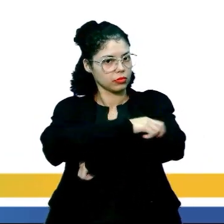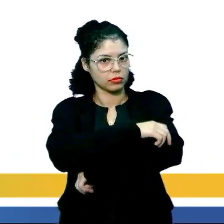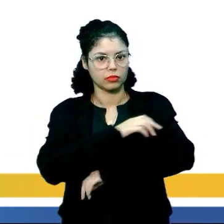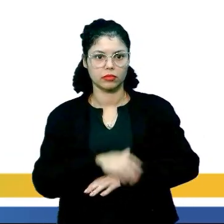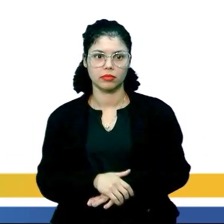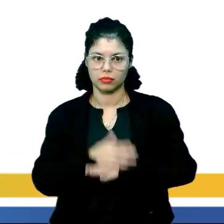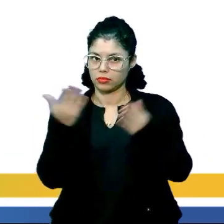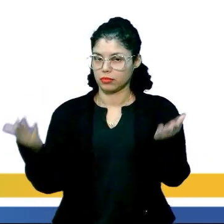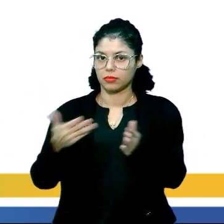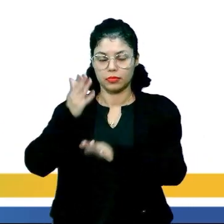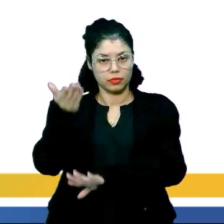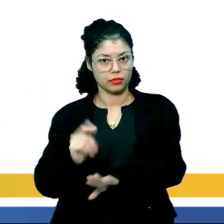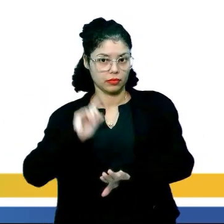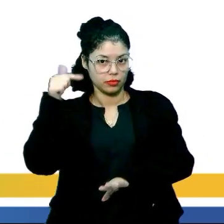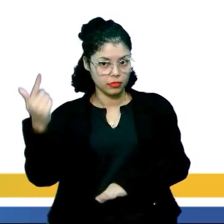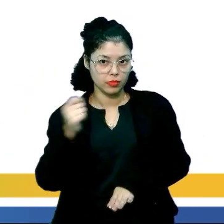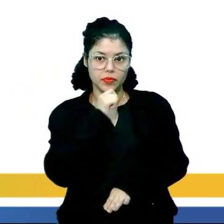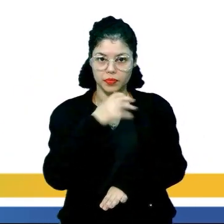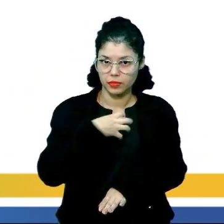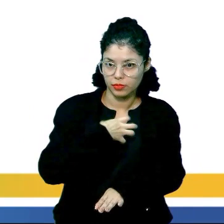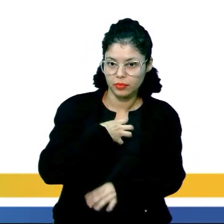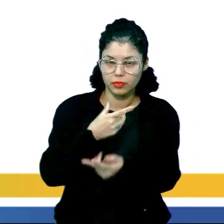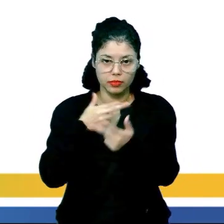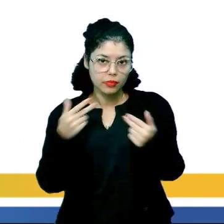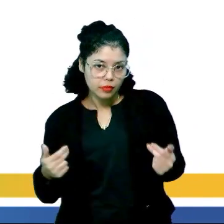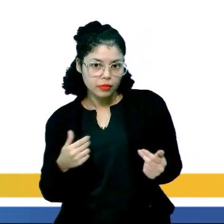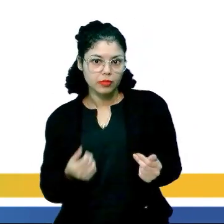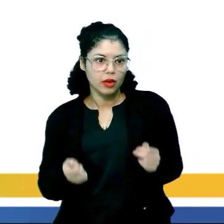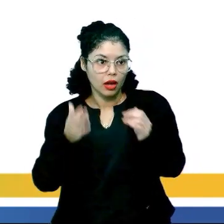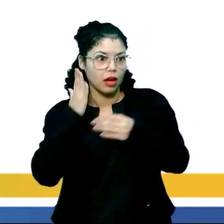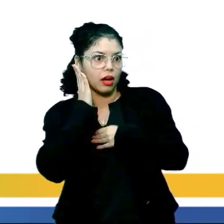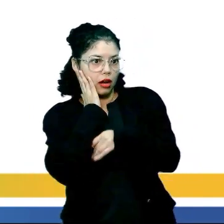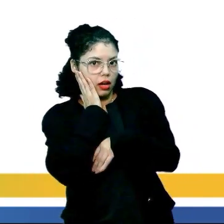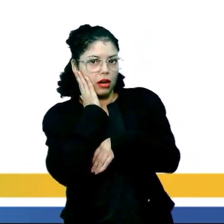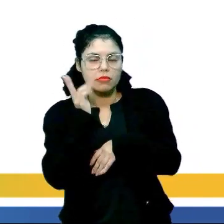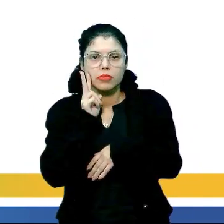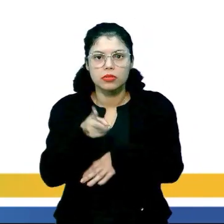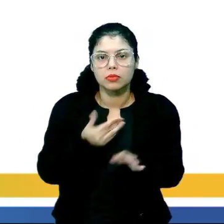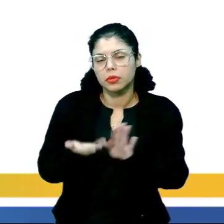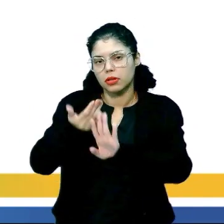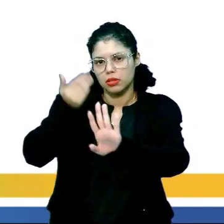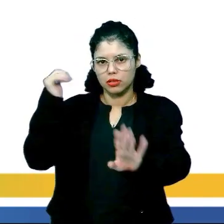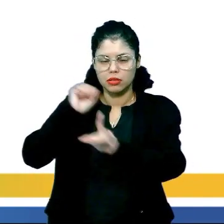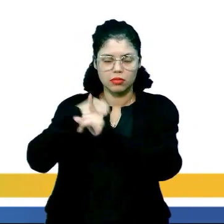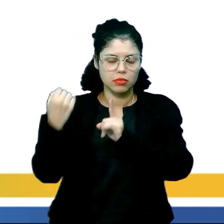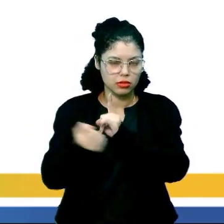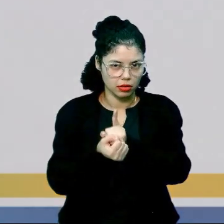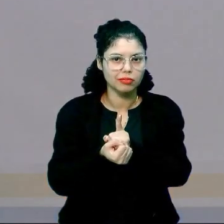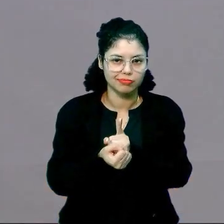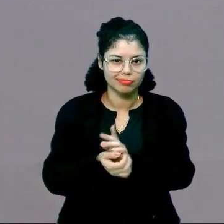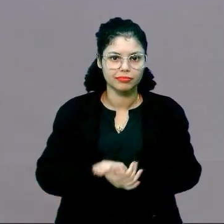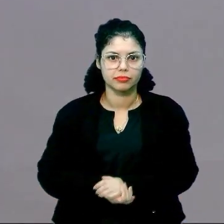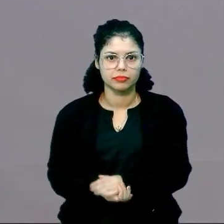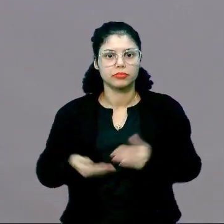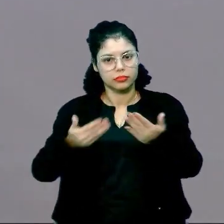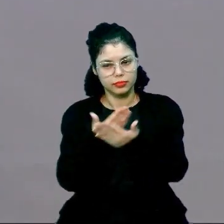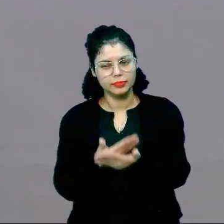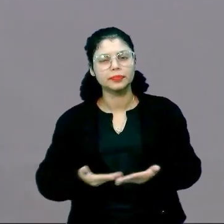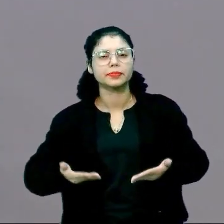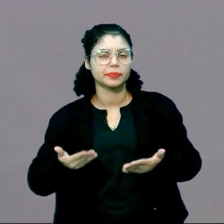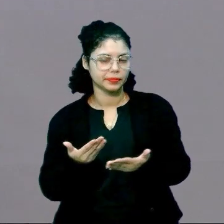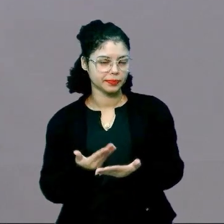vigente. Então, naquele momento, era uma coisa assim escandalosa para aquela sociedade conservadora,